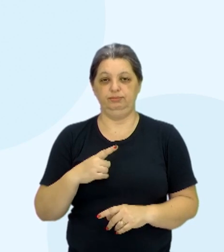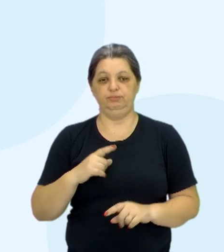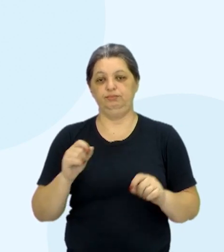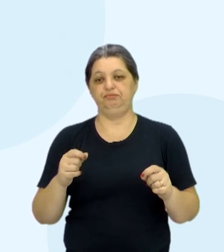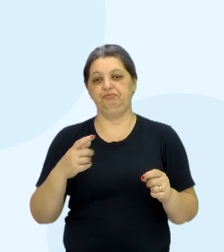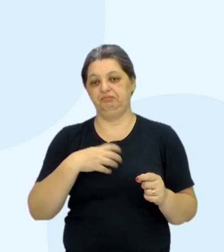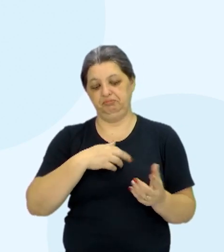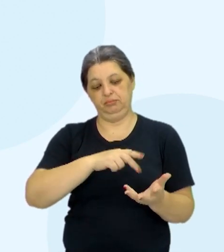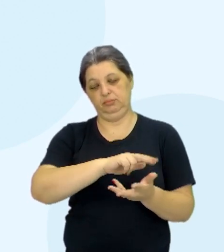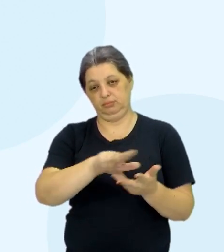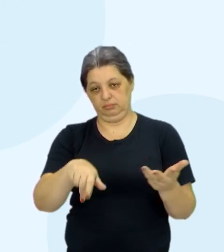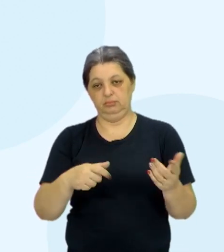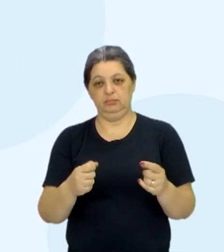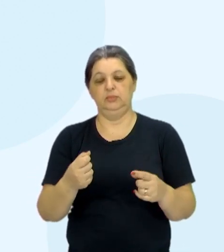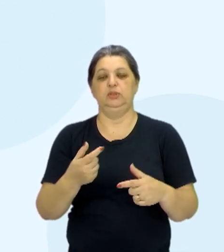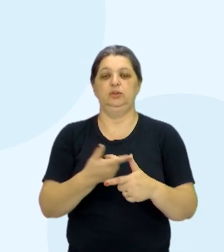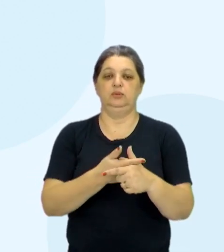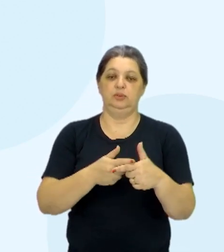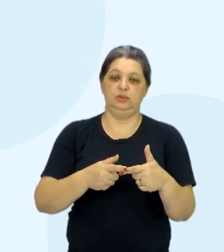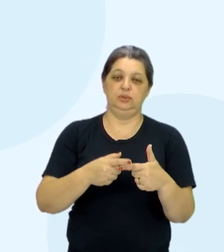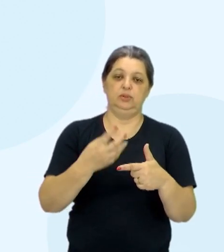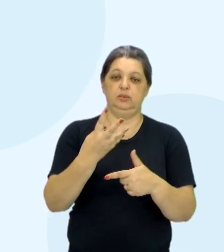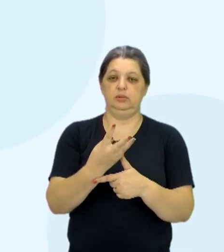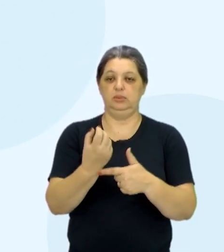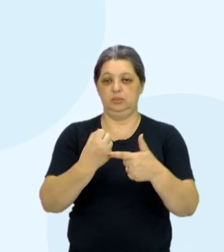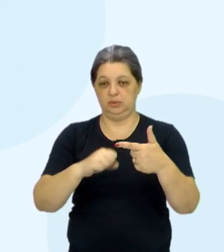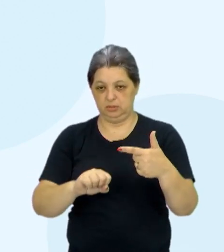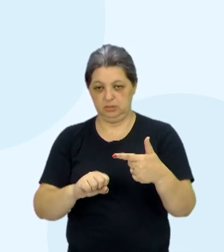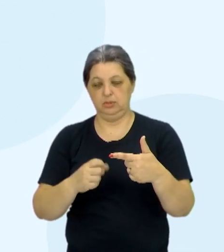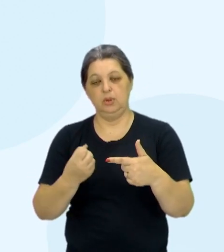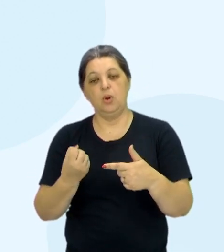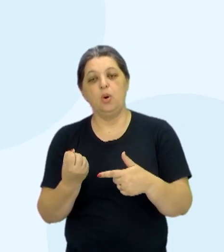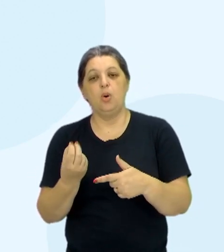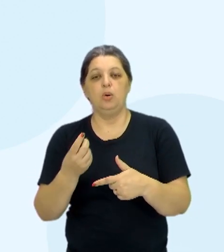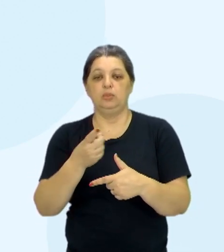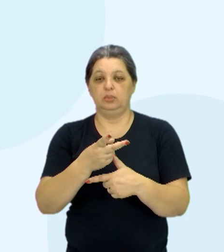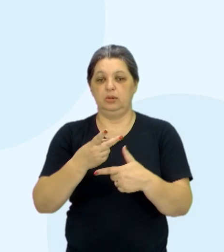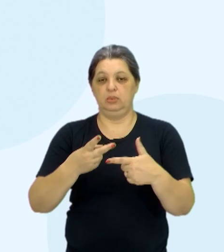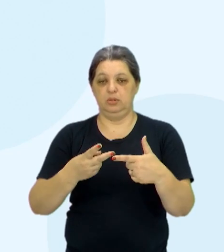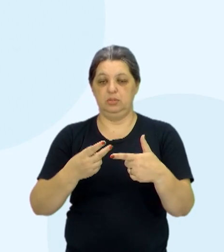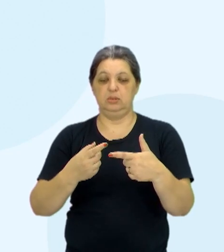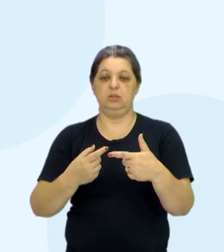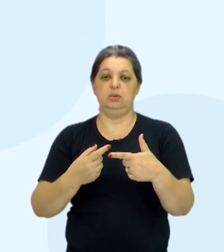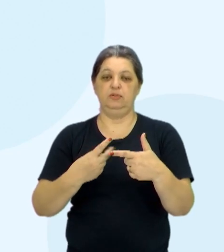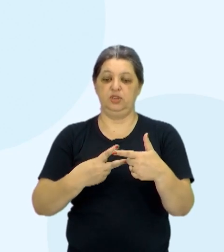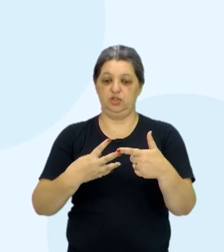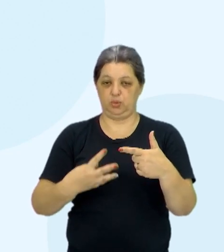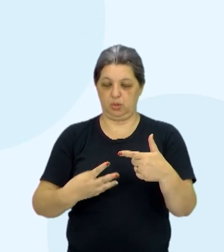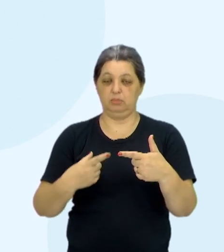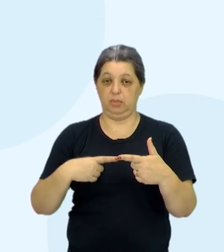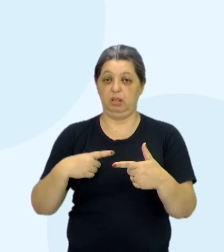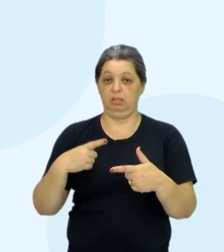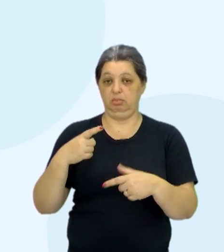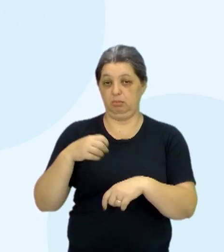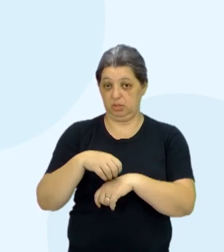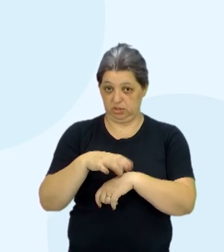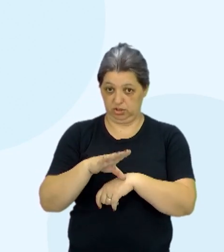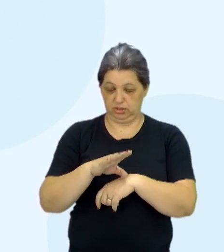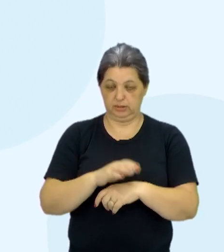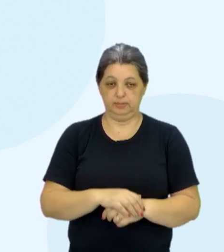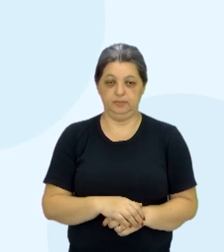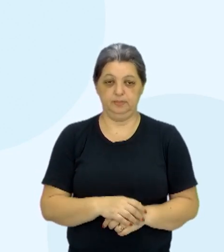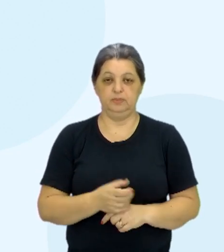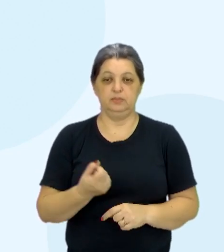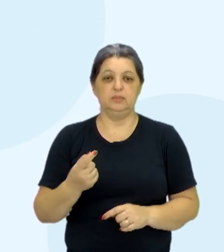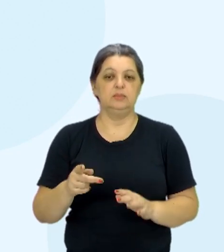fazer. Pode dividir o 4 por 8, o 12 por 24, né? Ou pode multiplicar em cruz. Mas eu tenho uma dica, ó. Se eu